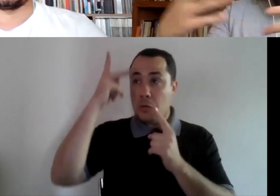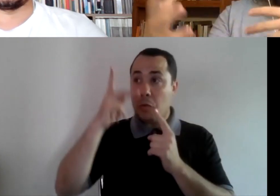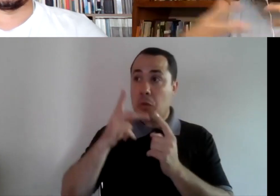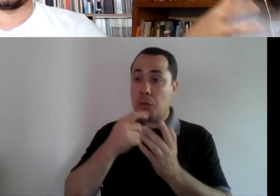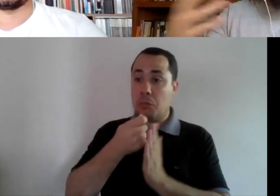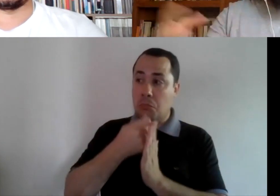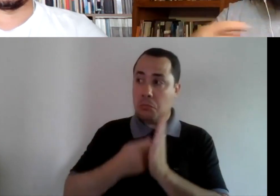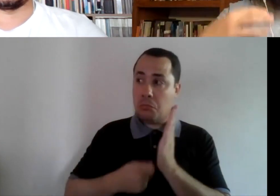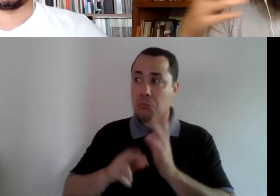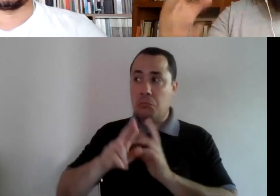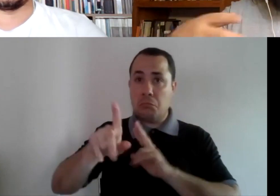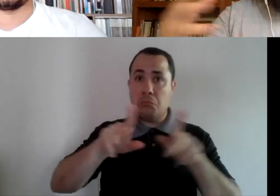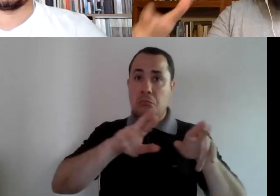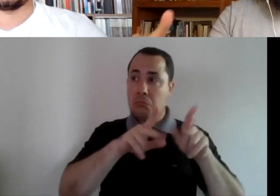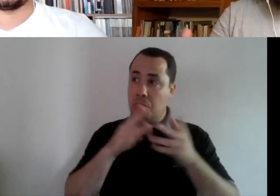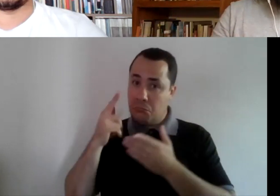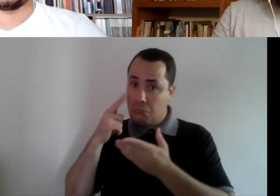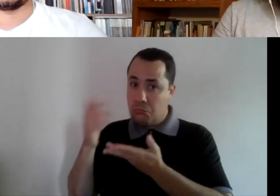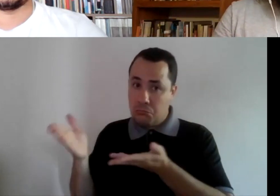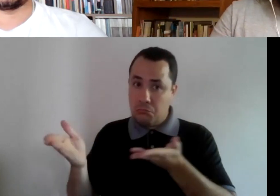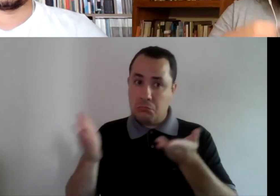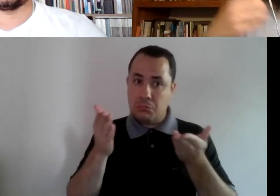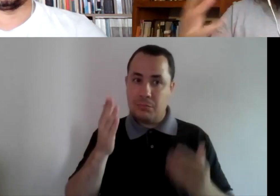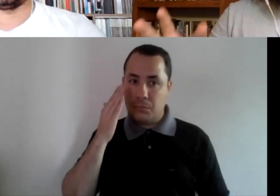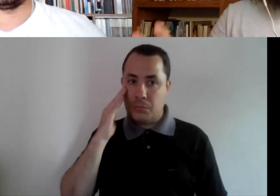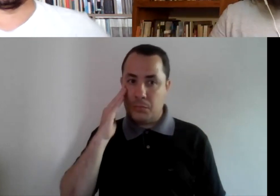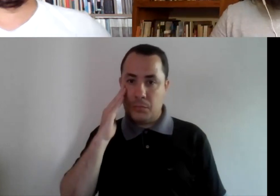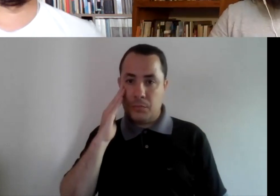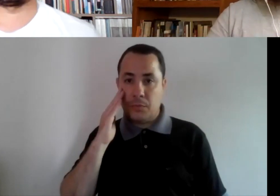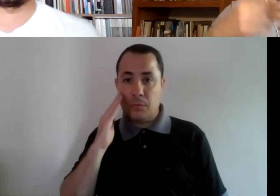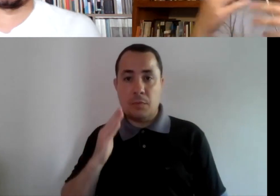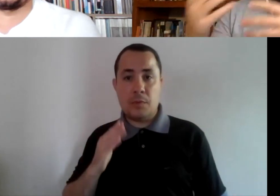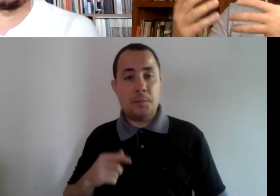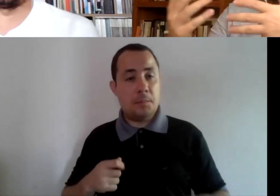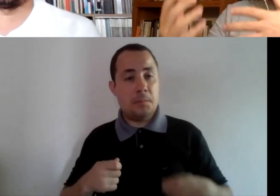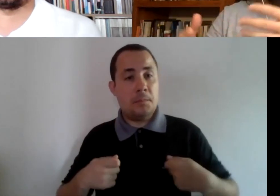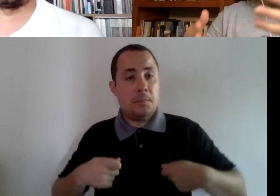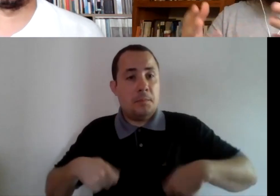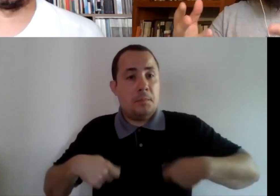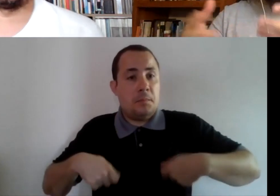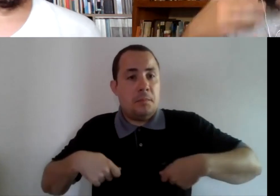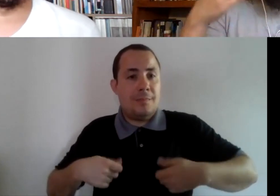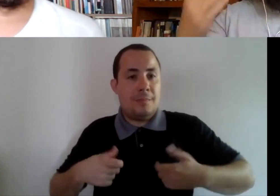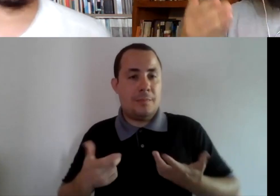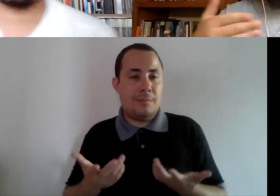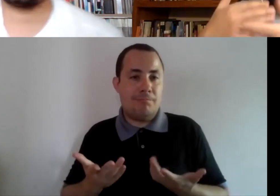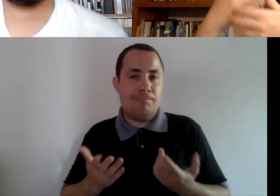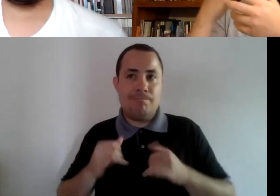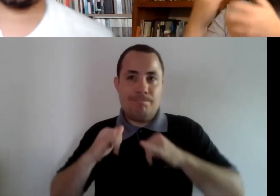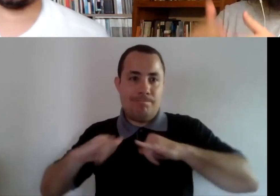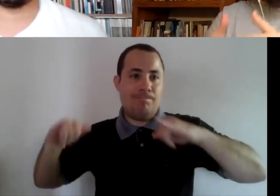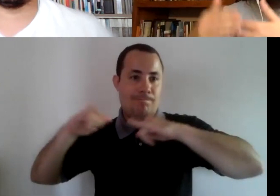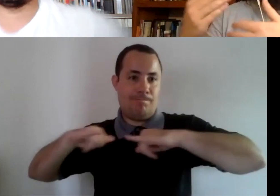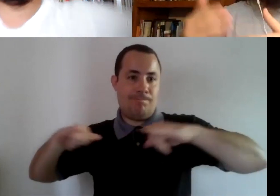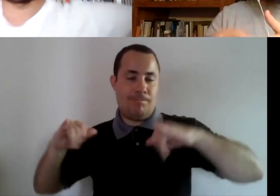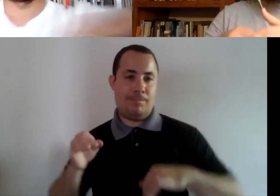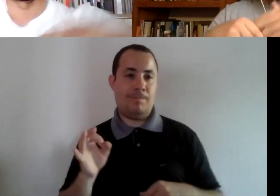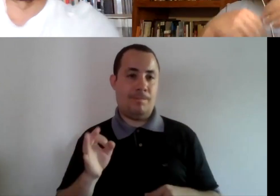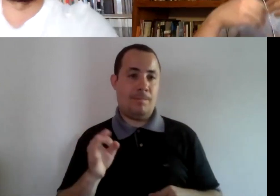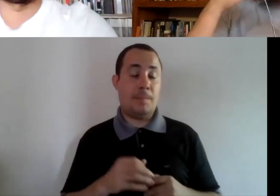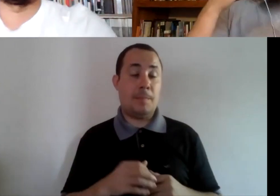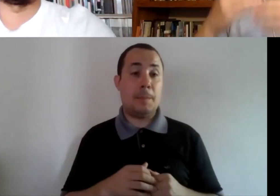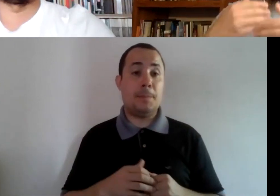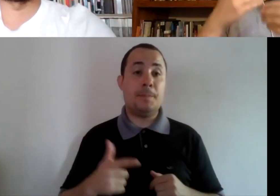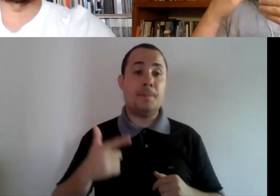precisa ir além desses medalhões, digamos assim, trazendo outras coisas, inclusive porque, como a gente, voltando no que a gente já falou no começo,